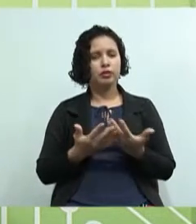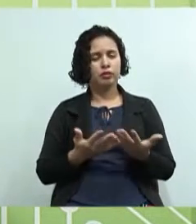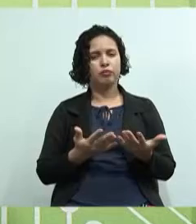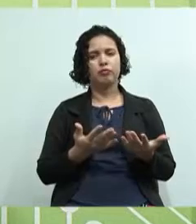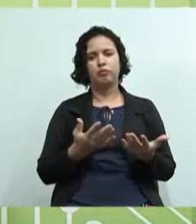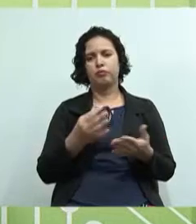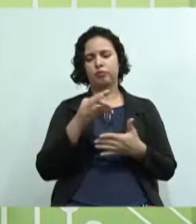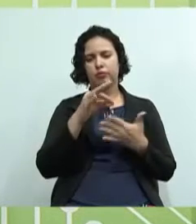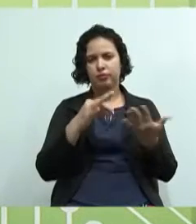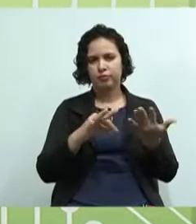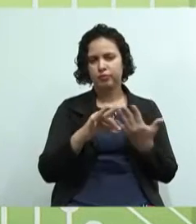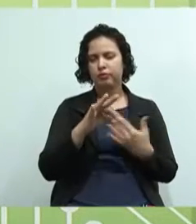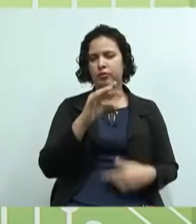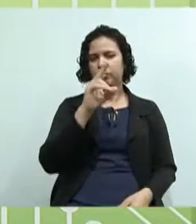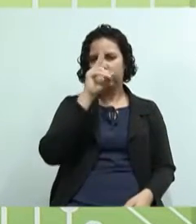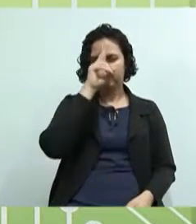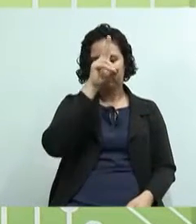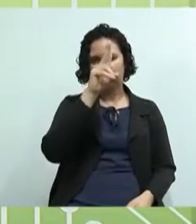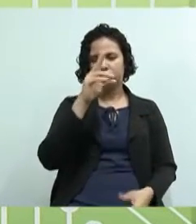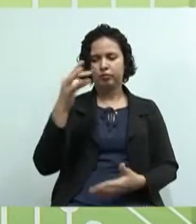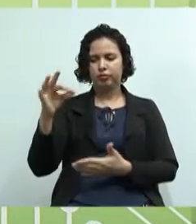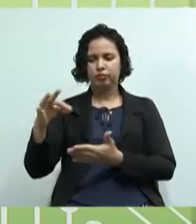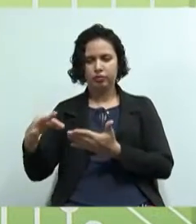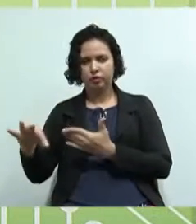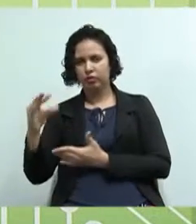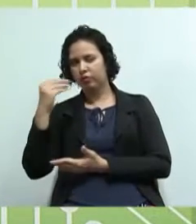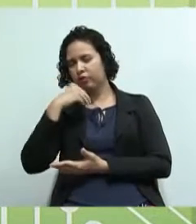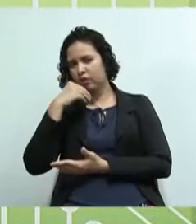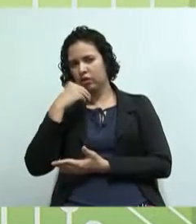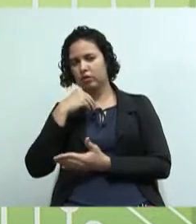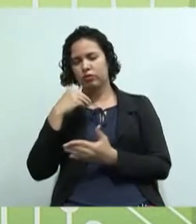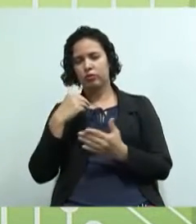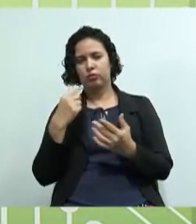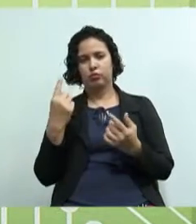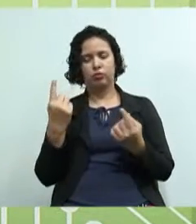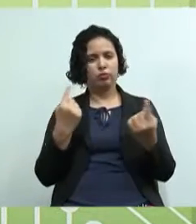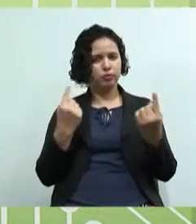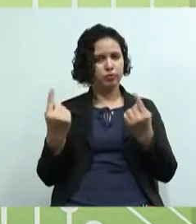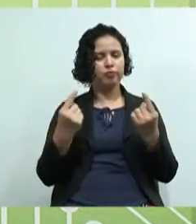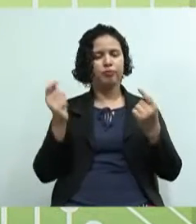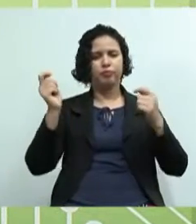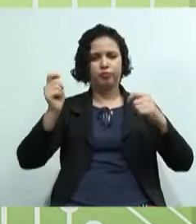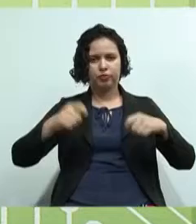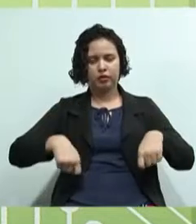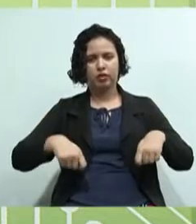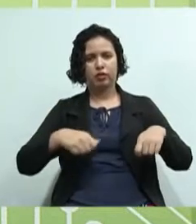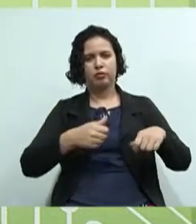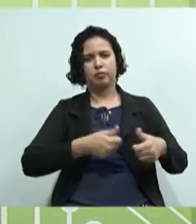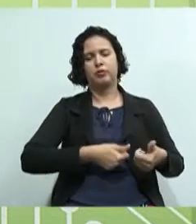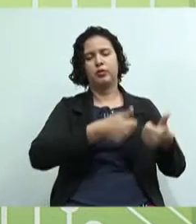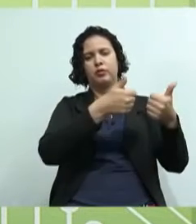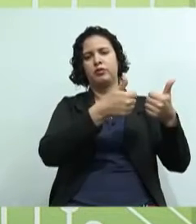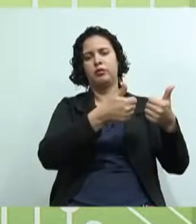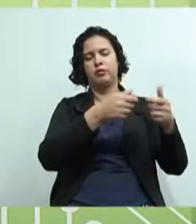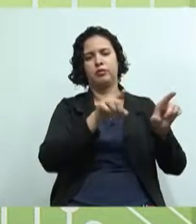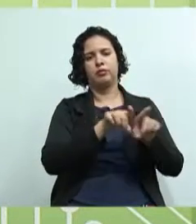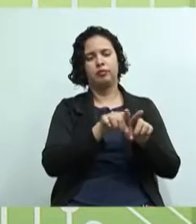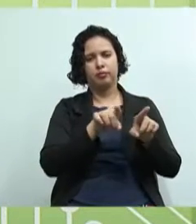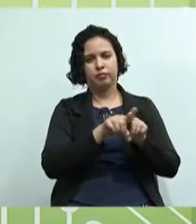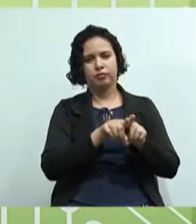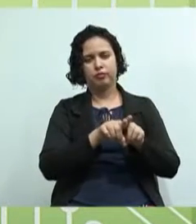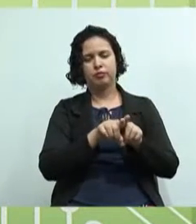é tudo aquilo que você detém o poder na tua organização. Você pode melhorar ainda mais os teus pontos fortes, mas também você